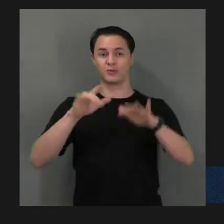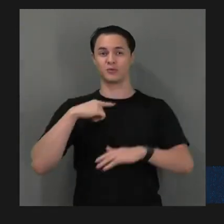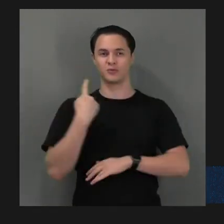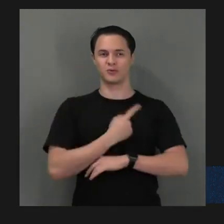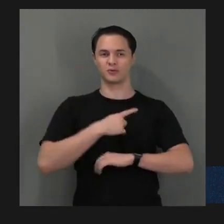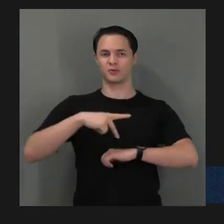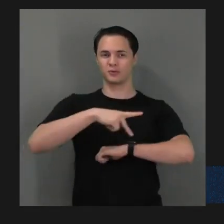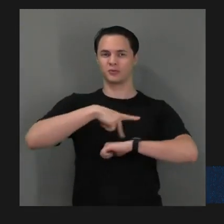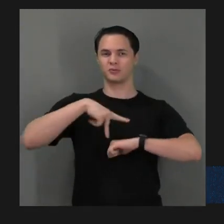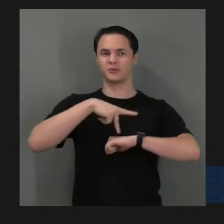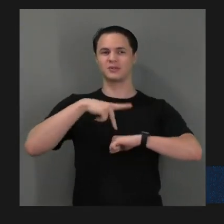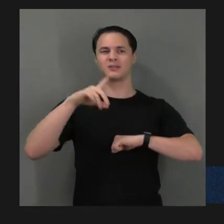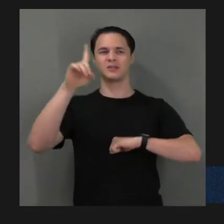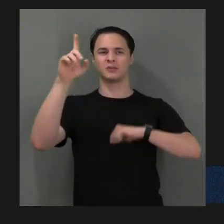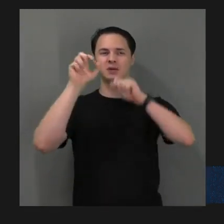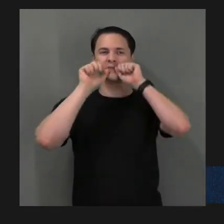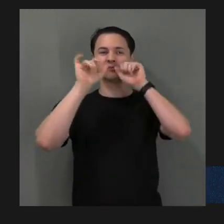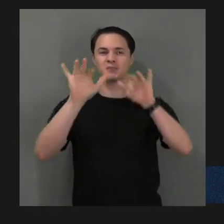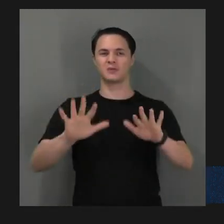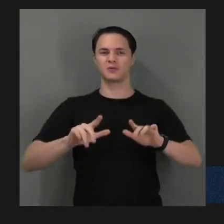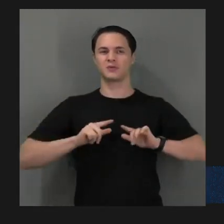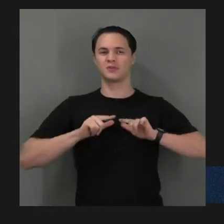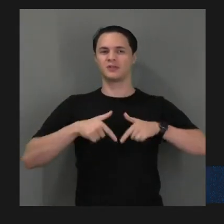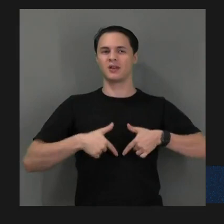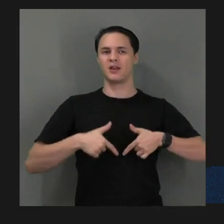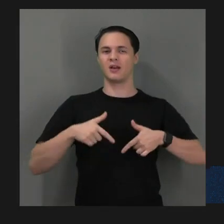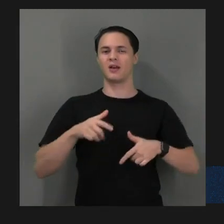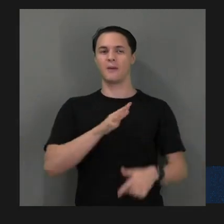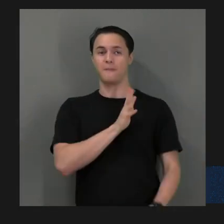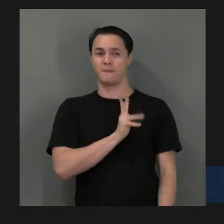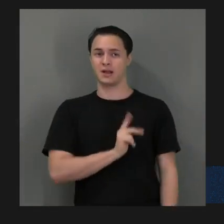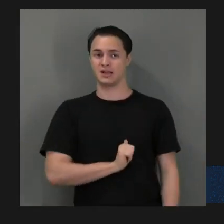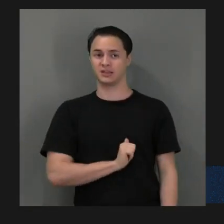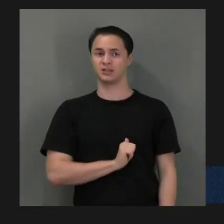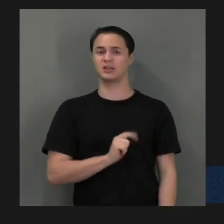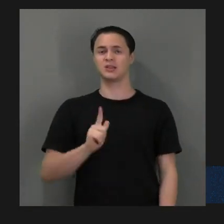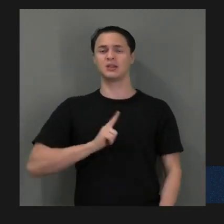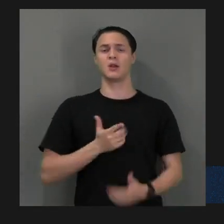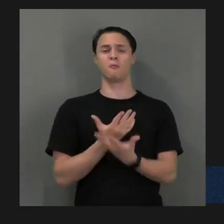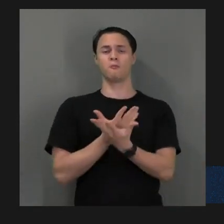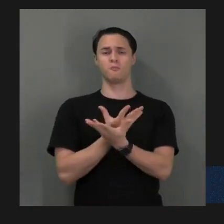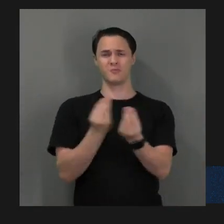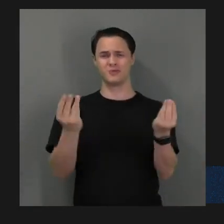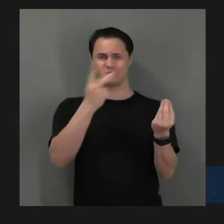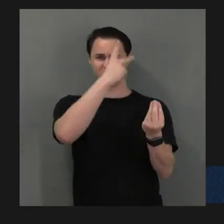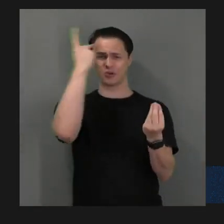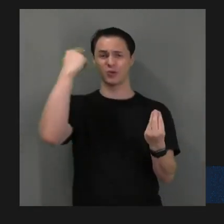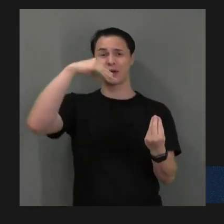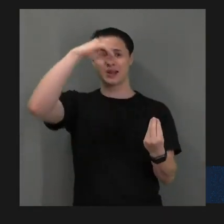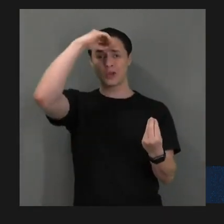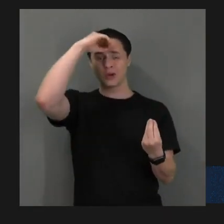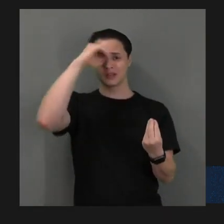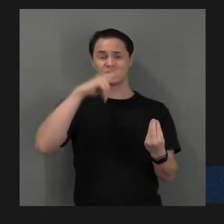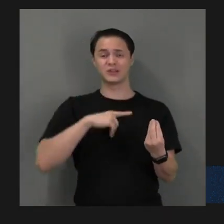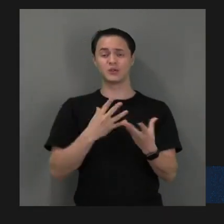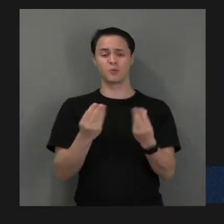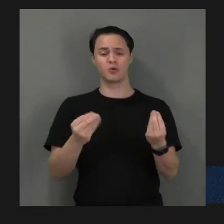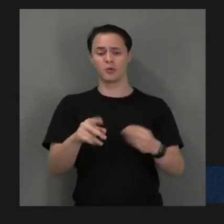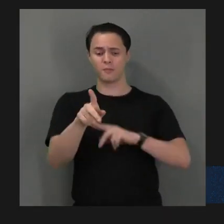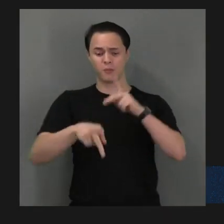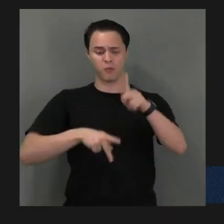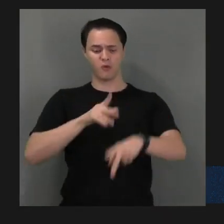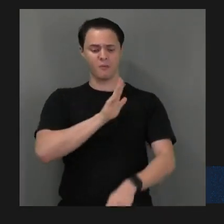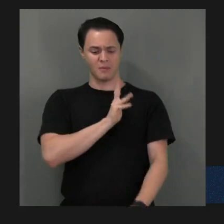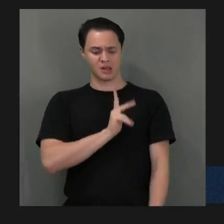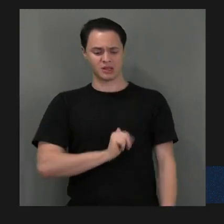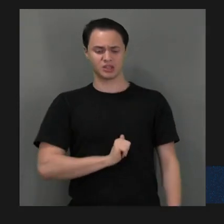que Deus abençoe Israel, Palestina. Tem muita gente inocente, né, israelense, palestinos,